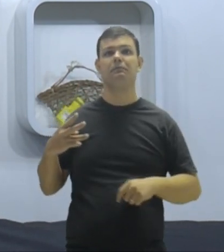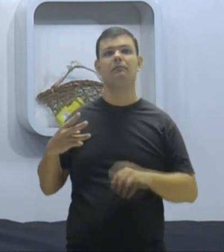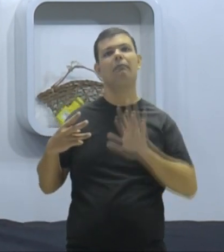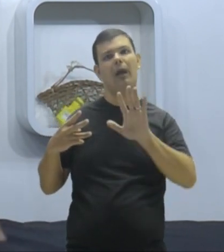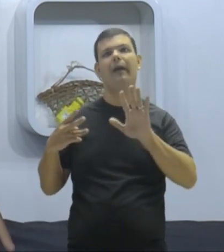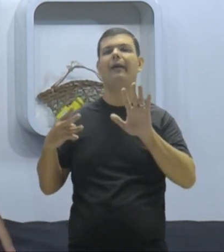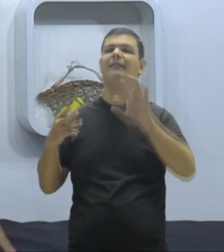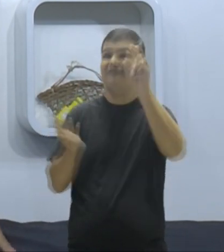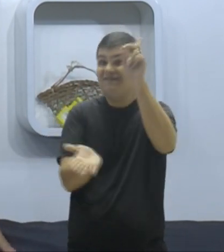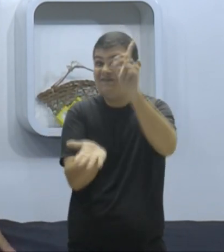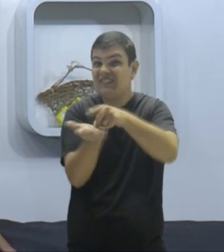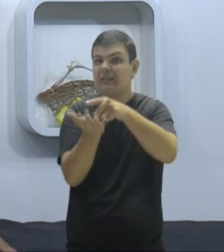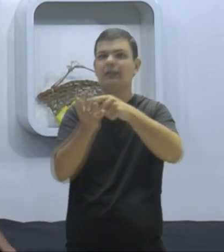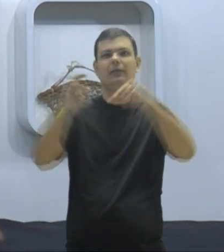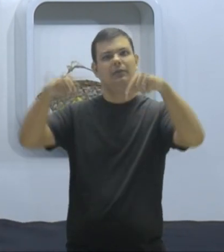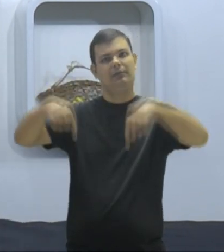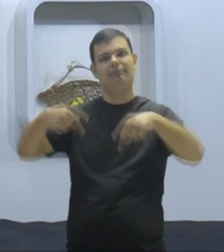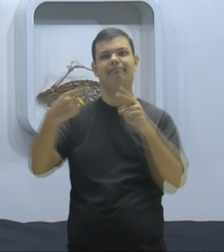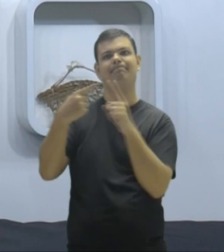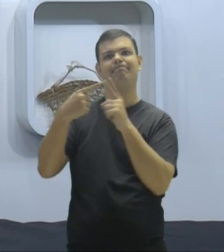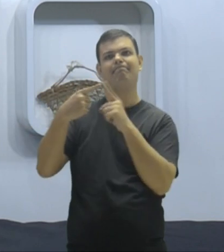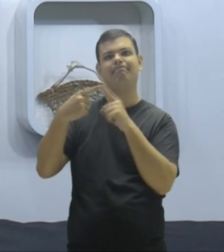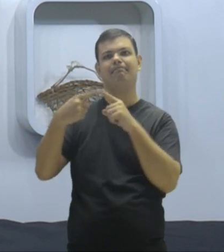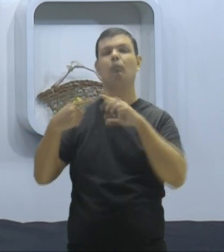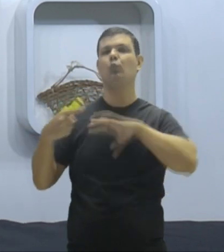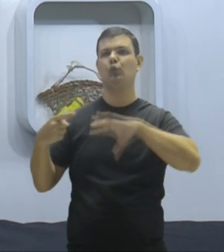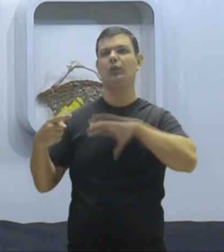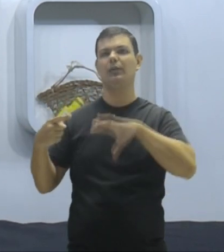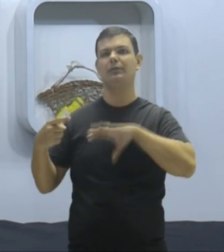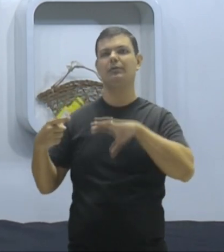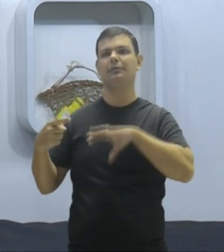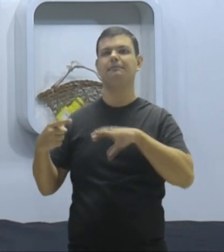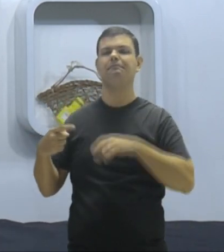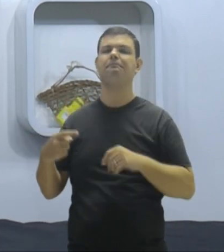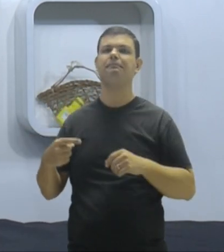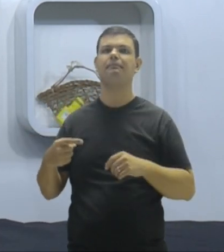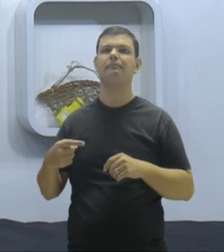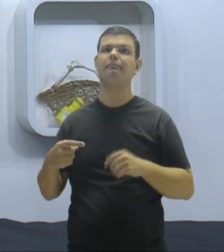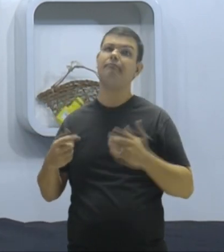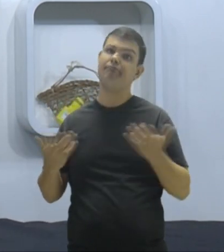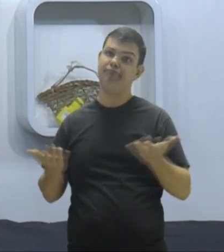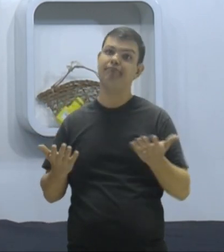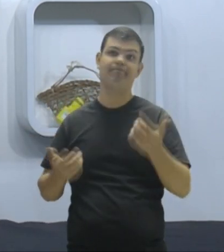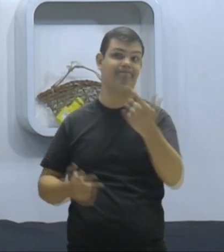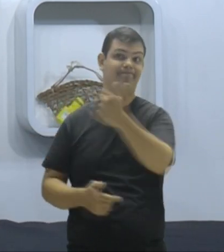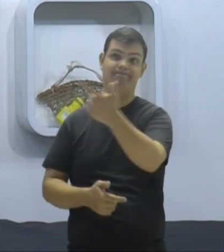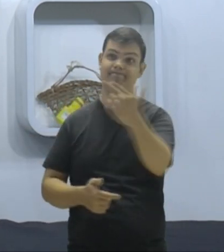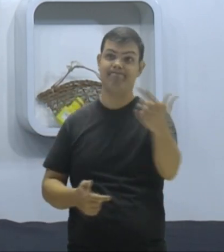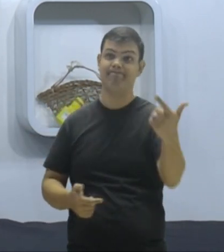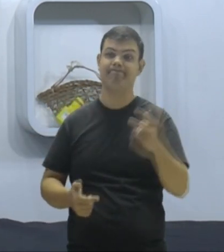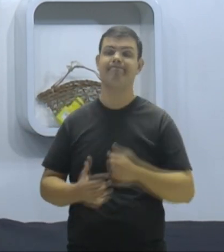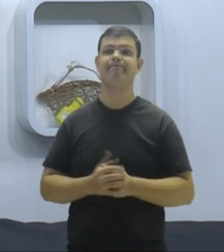o português, o espanhol, também uma língua indígena, que infelizmente nós não temos.